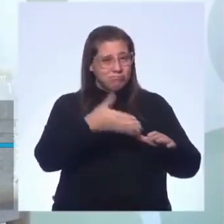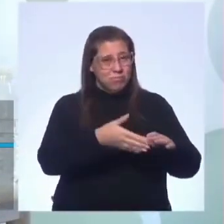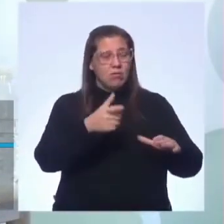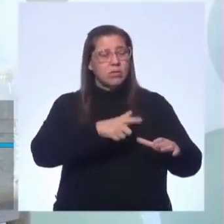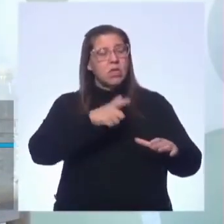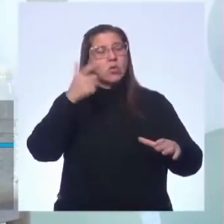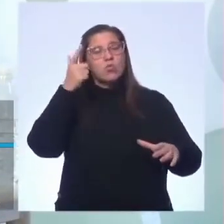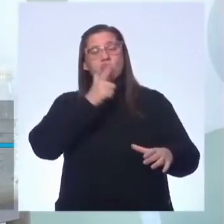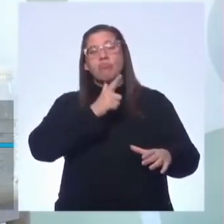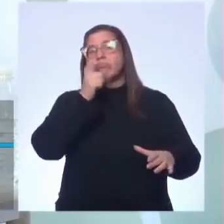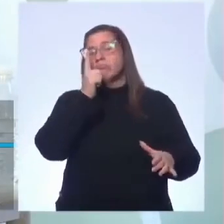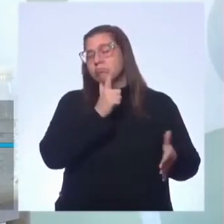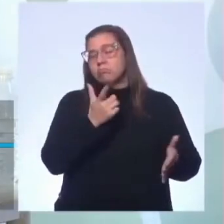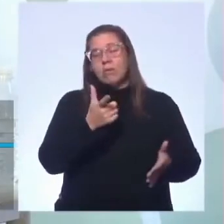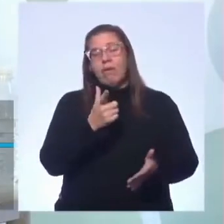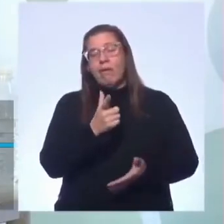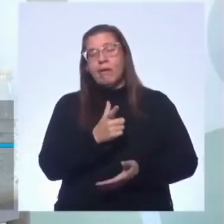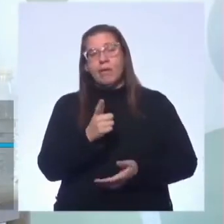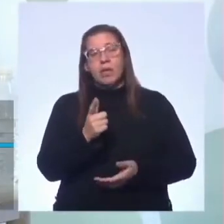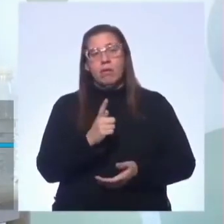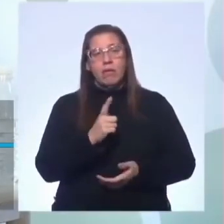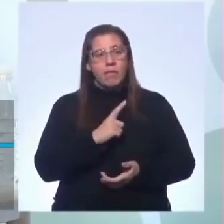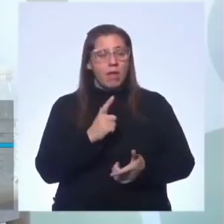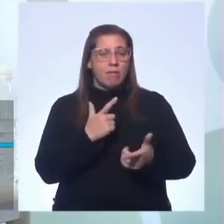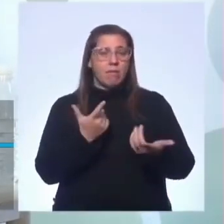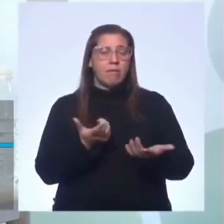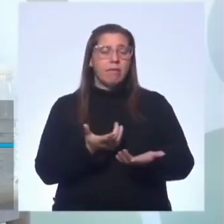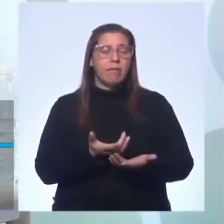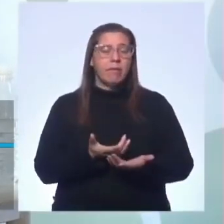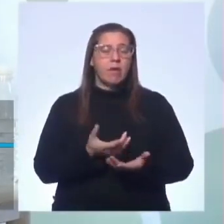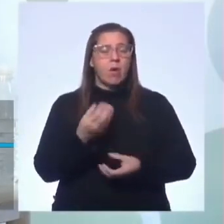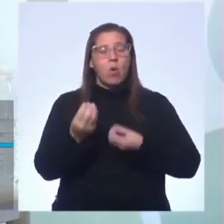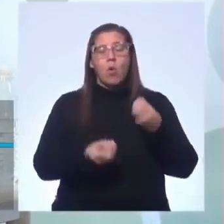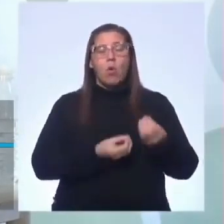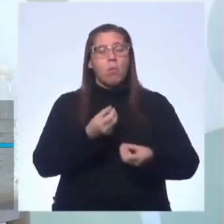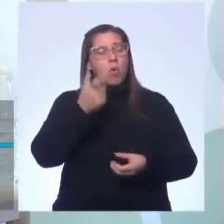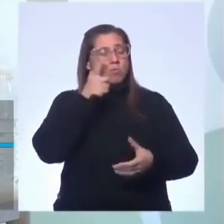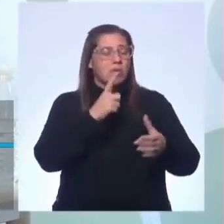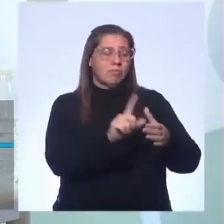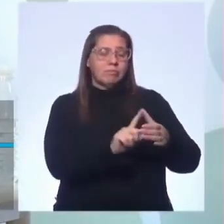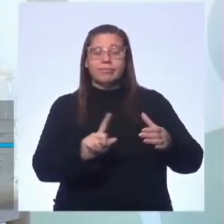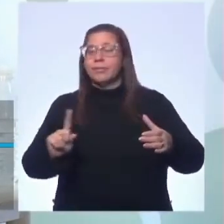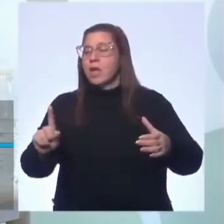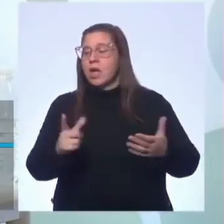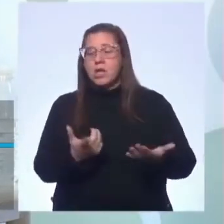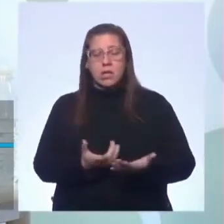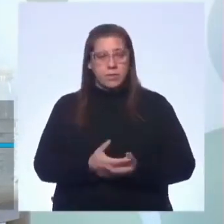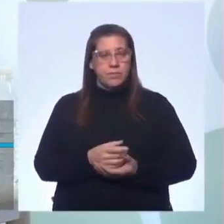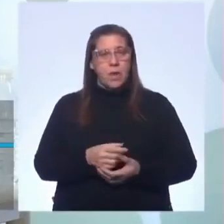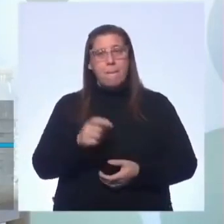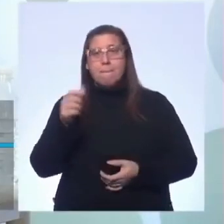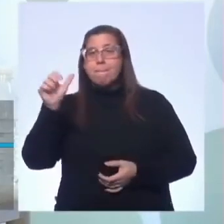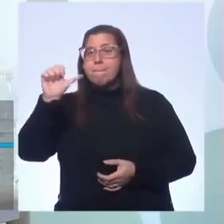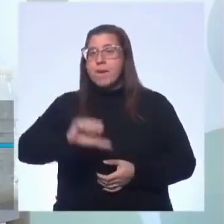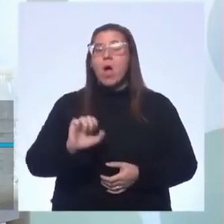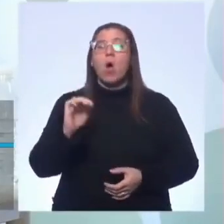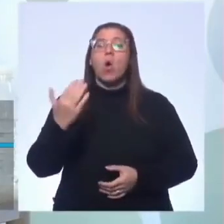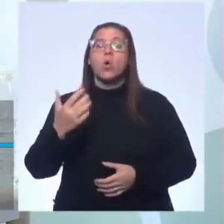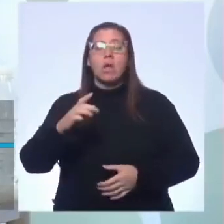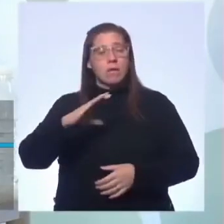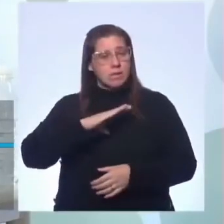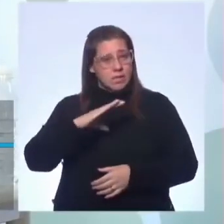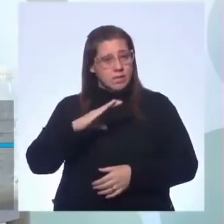qual você acaba, né, tendo uma tendência de sair dele, né? Então, as piores situações que acontecem nas cidades, eles